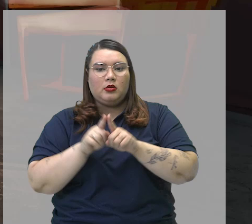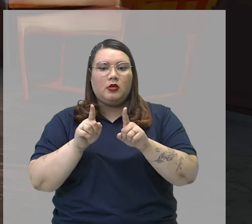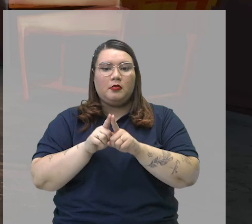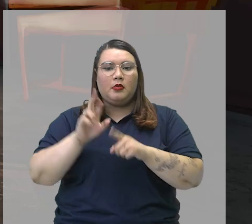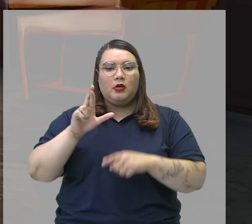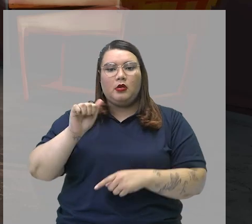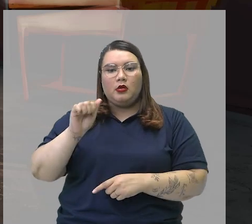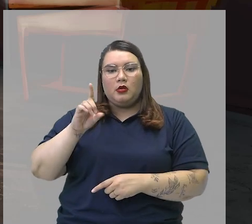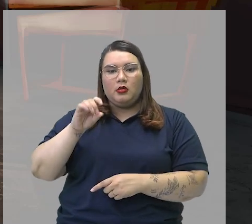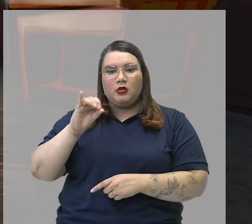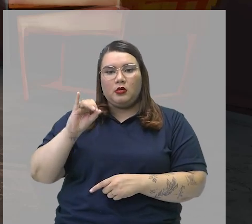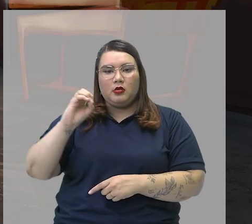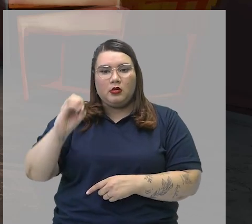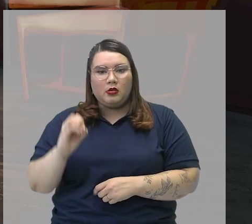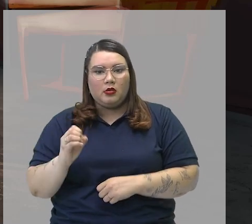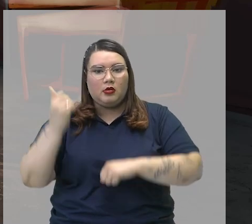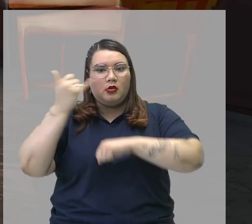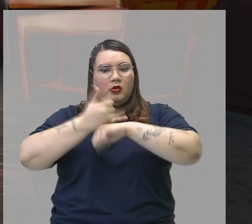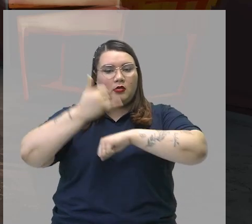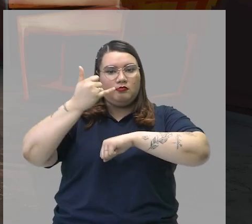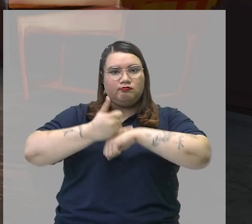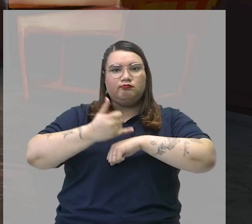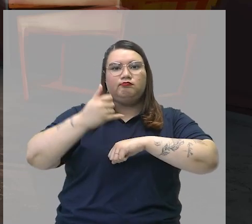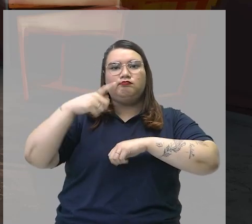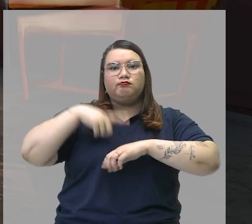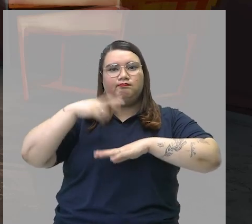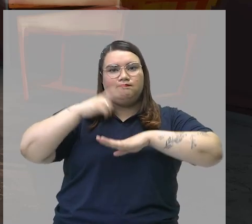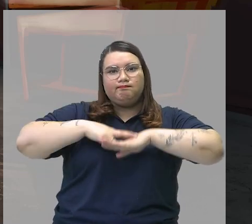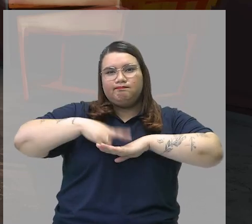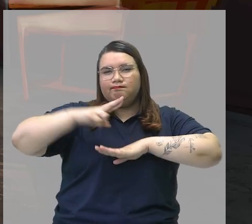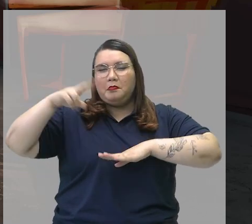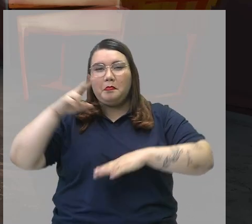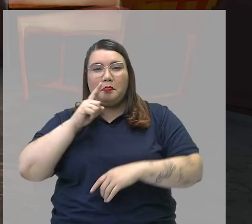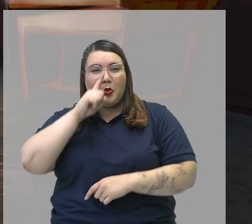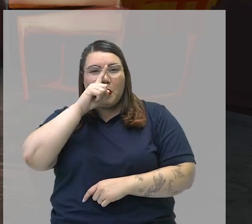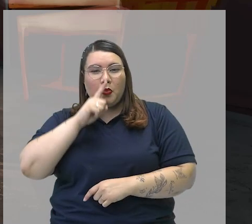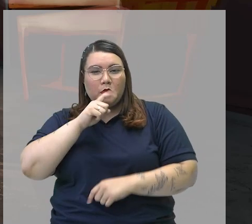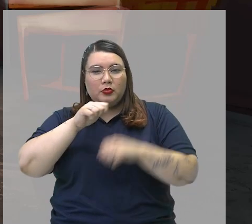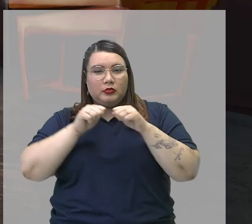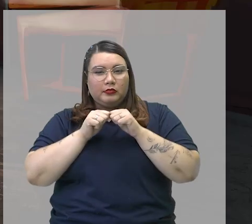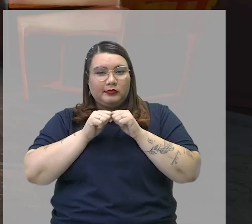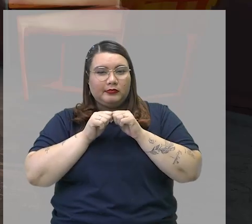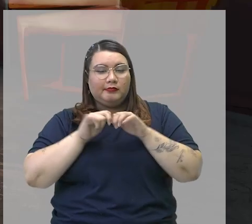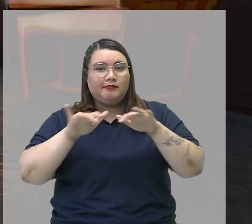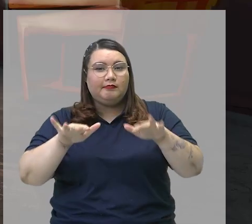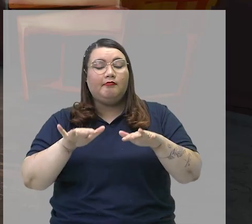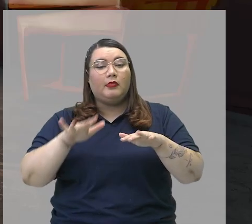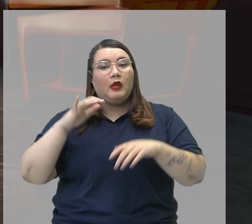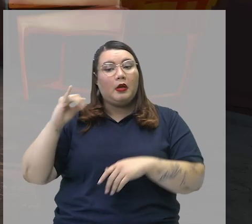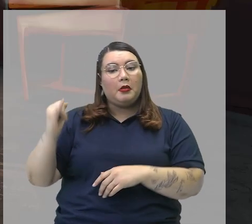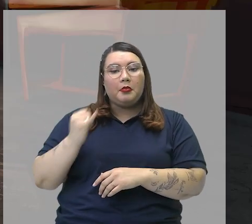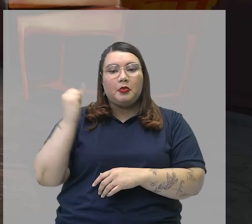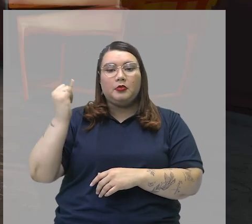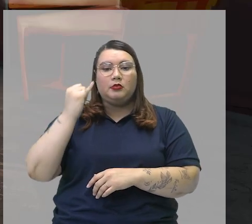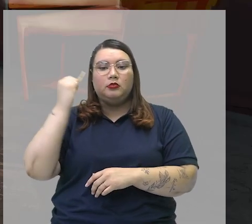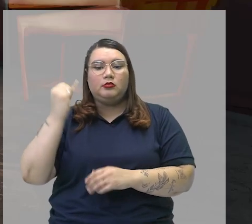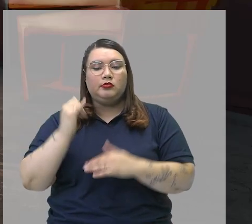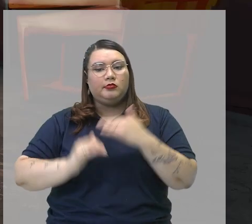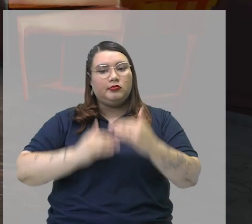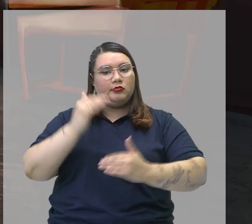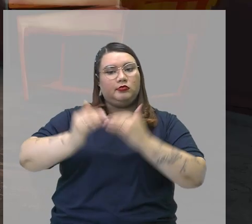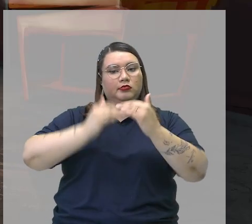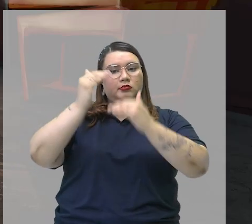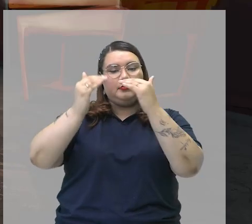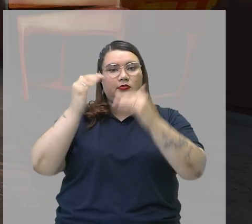um metal altamente radioativo que tornaria fundamental para o